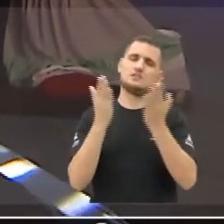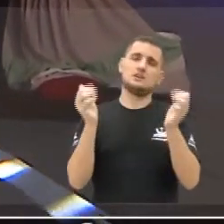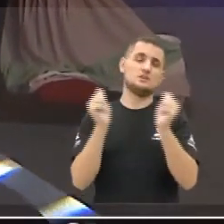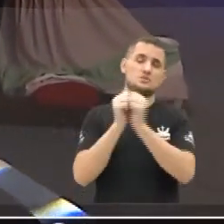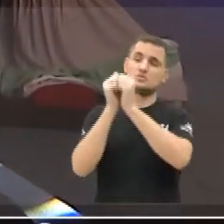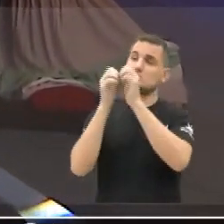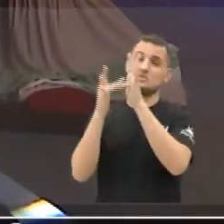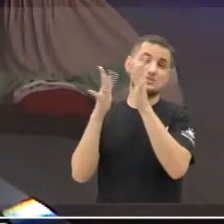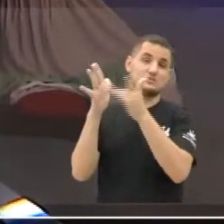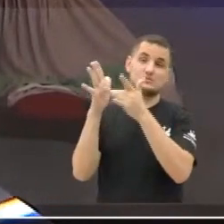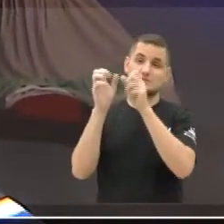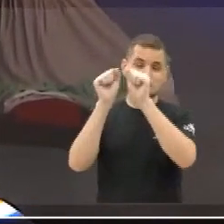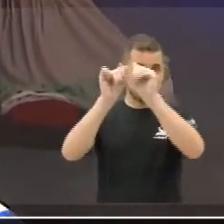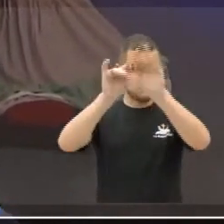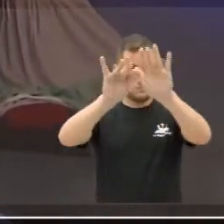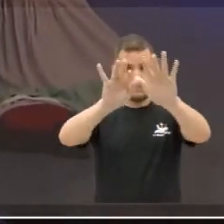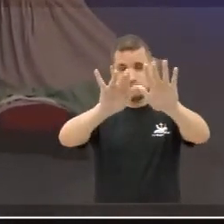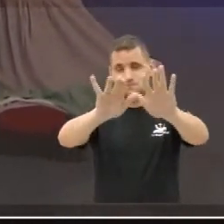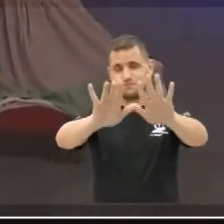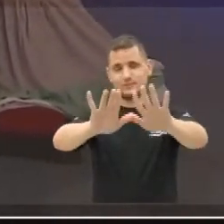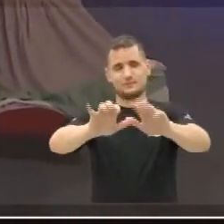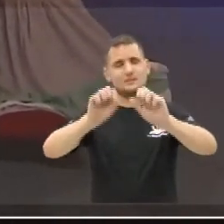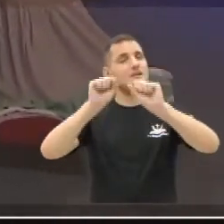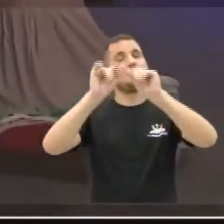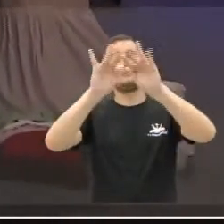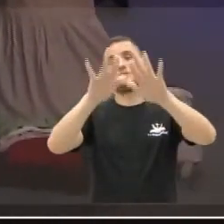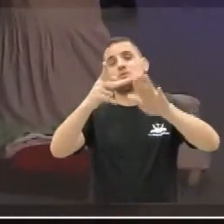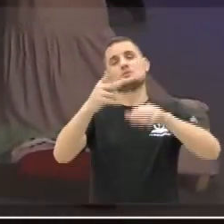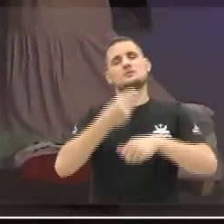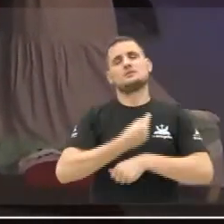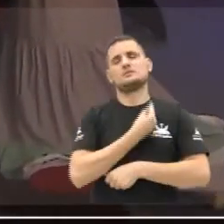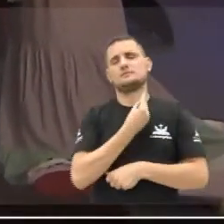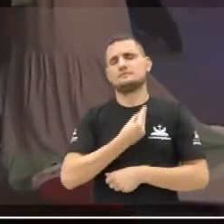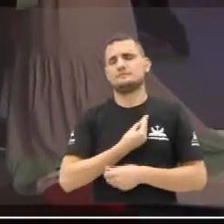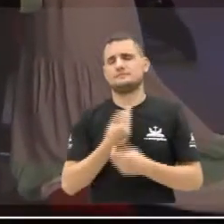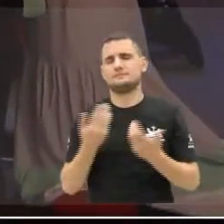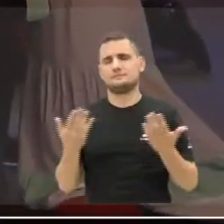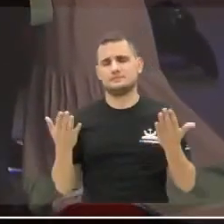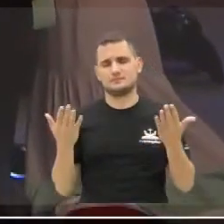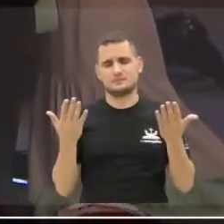E ela, ela, raia de Maria Andrinha.